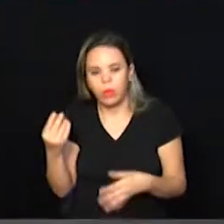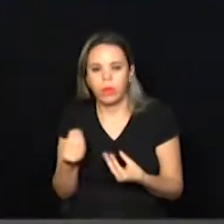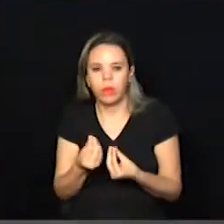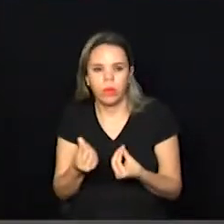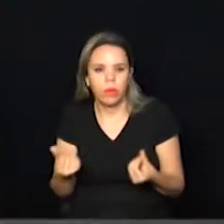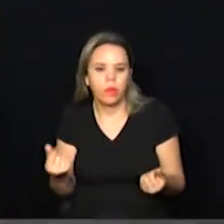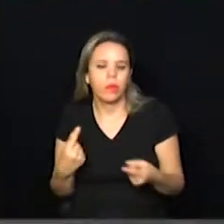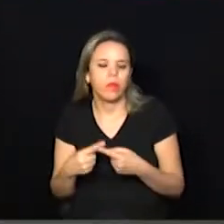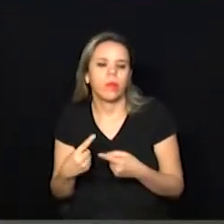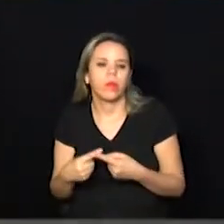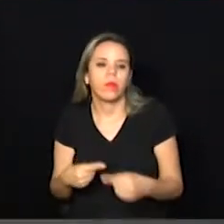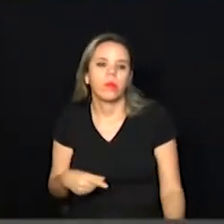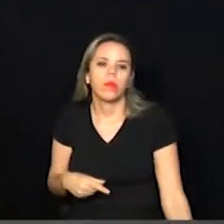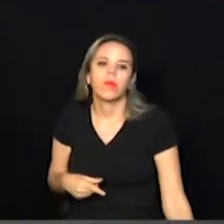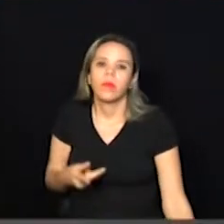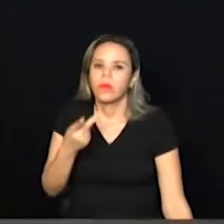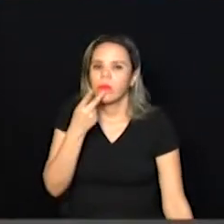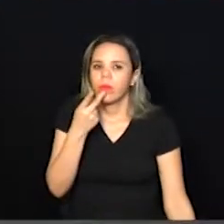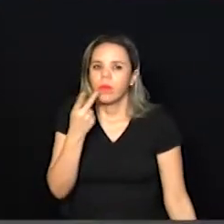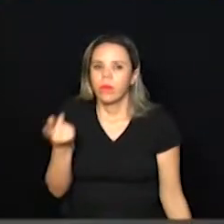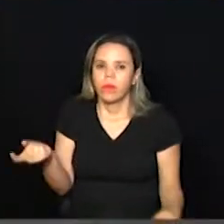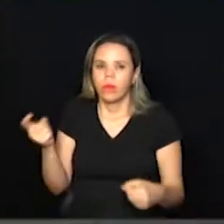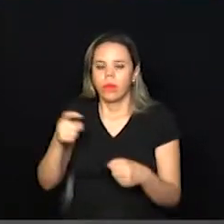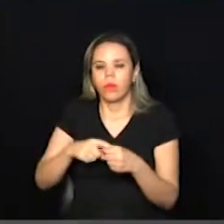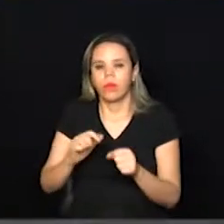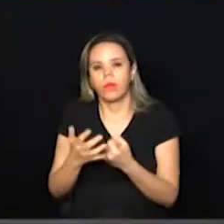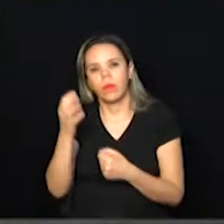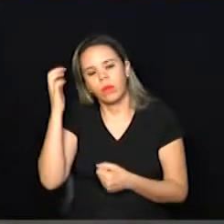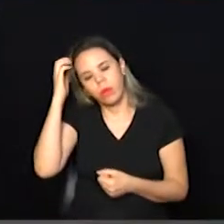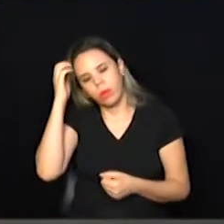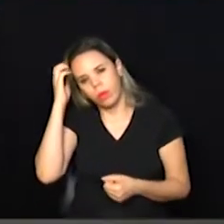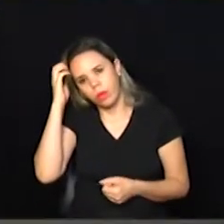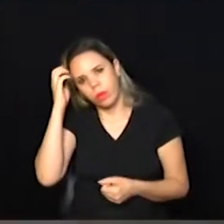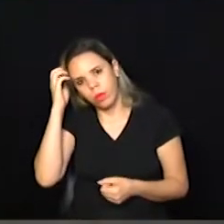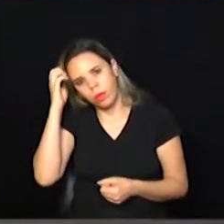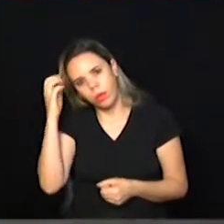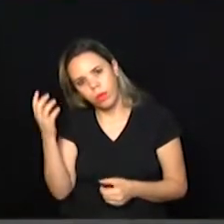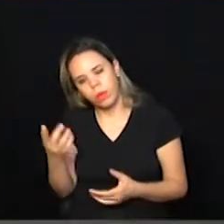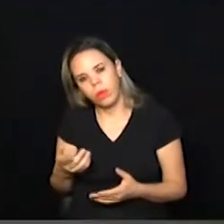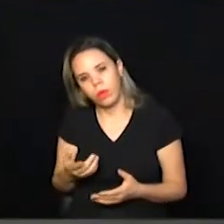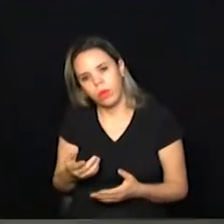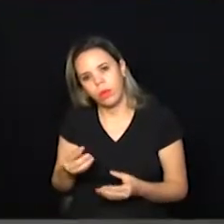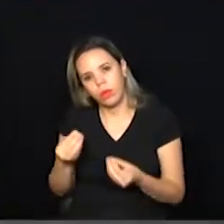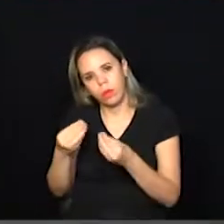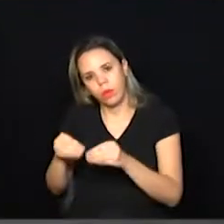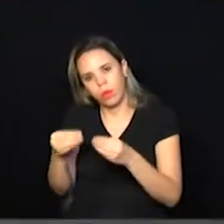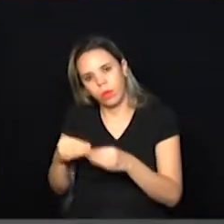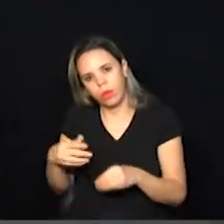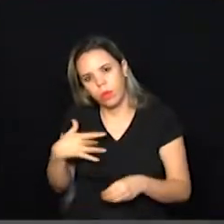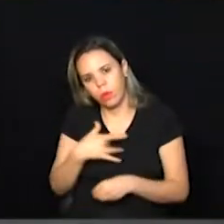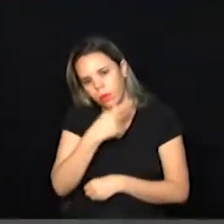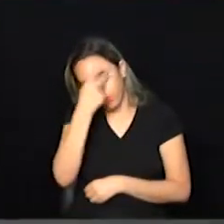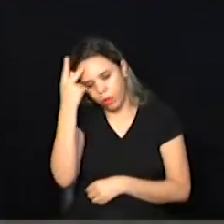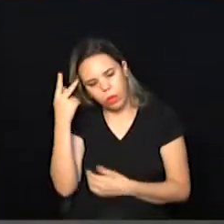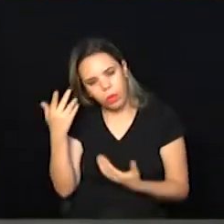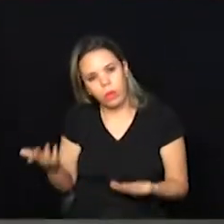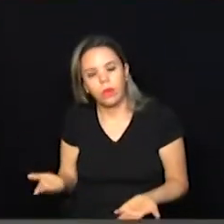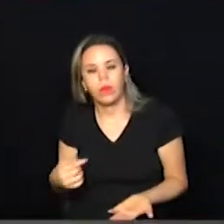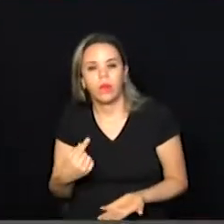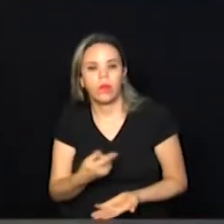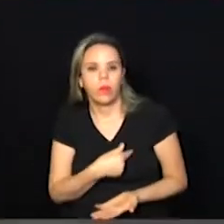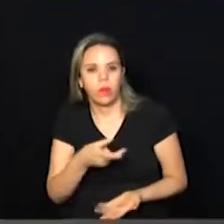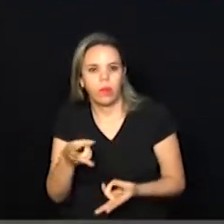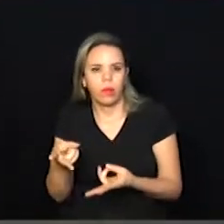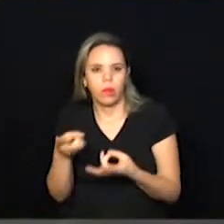porque a gente está falando de um retorno de pandemia. E a pandemia afetou muito a saúde das pessoas, sabemos disso, mas nós vemos